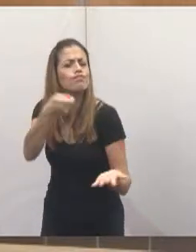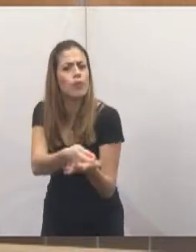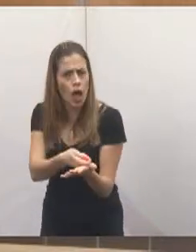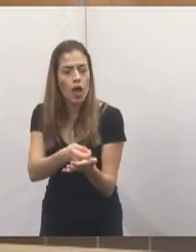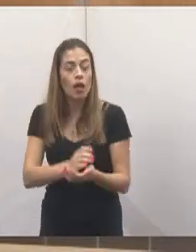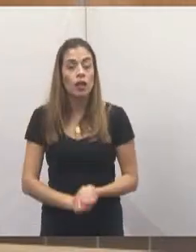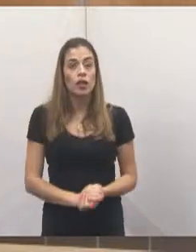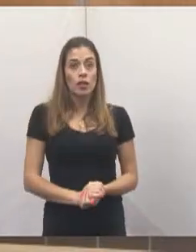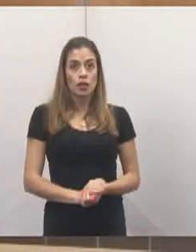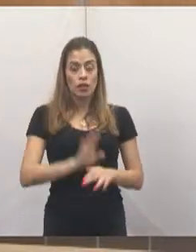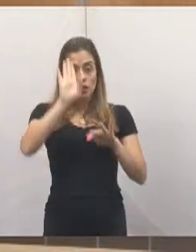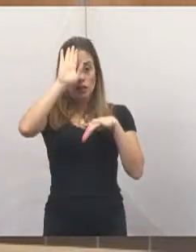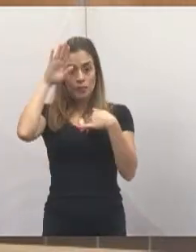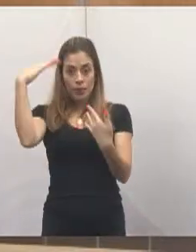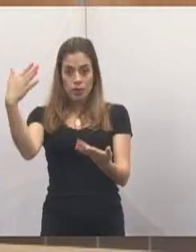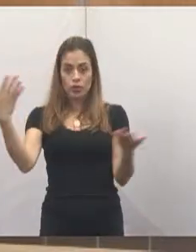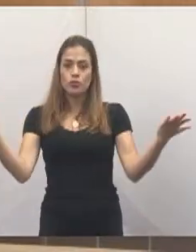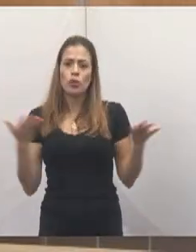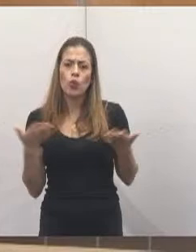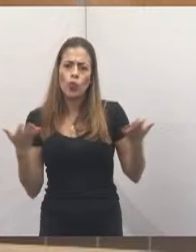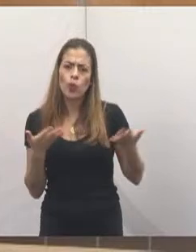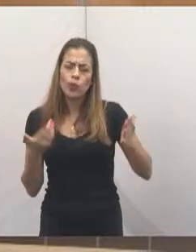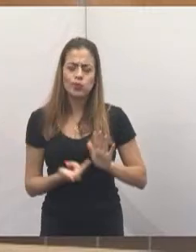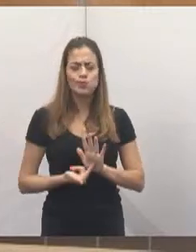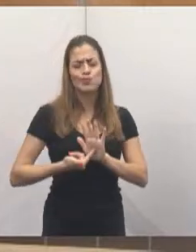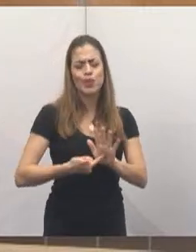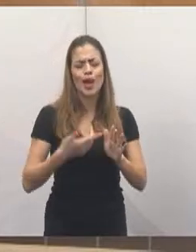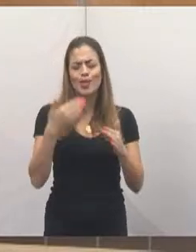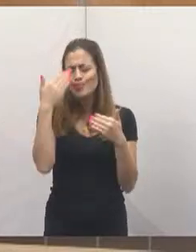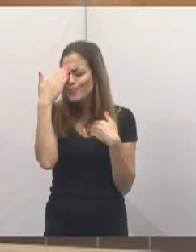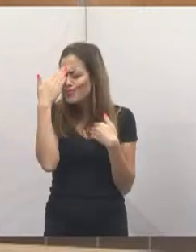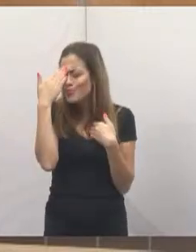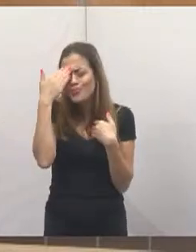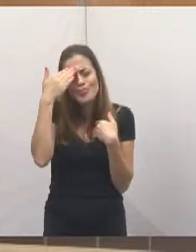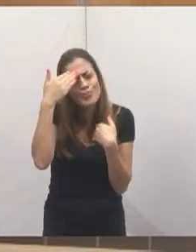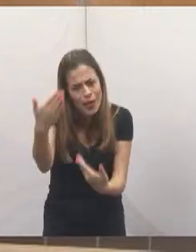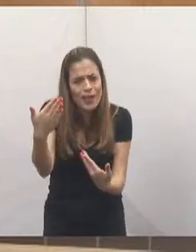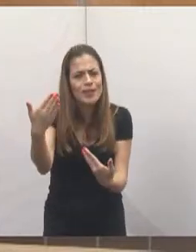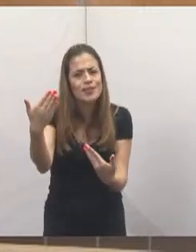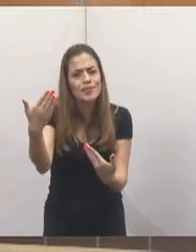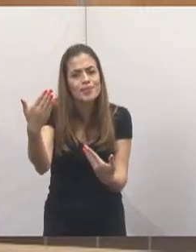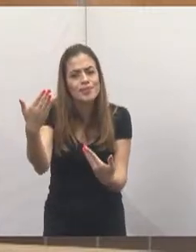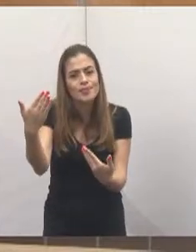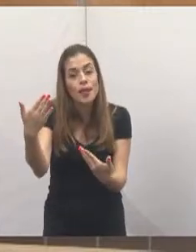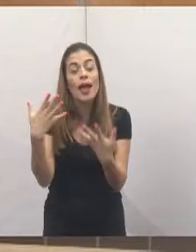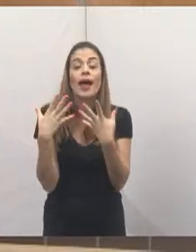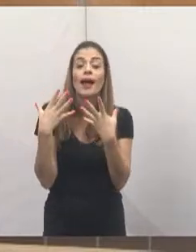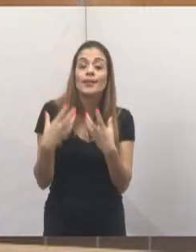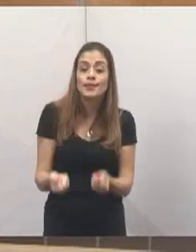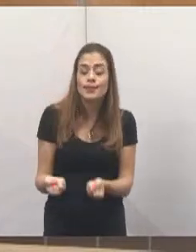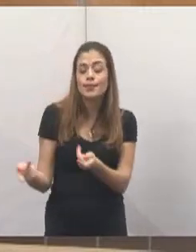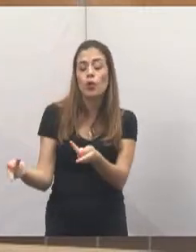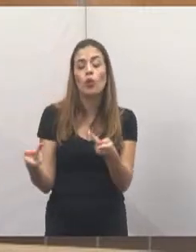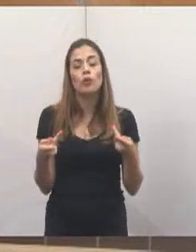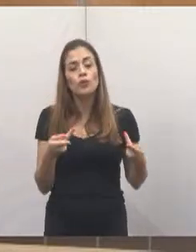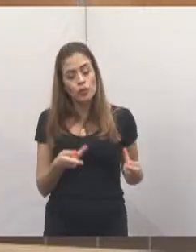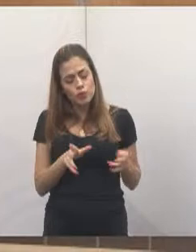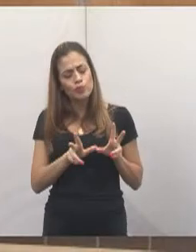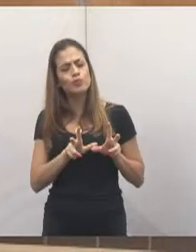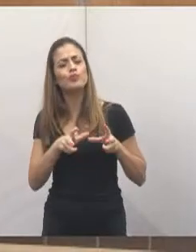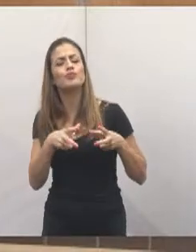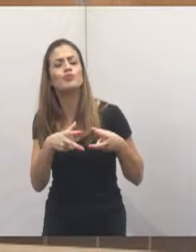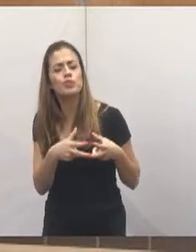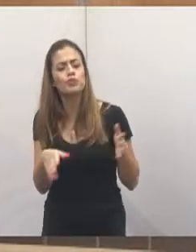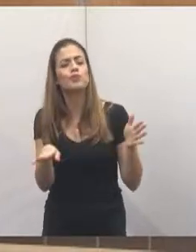E aos homenageados de hoje, quero aqui deixar o meu muito obrigado por aceitar esse convite de vir hoje à Câmara